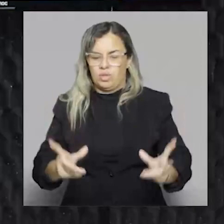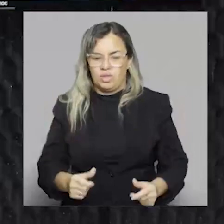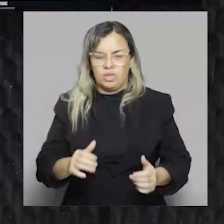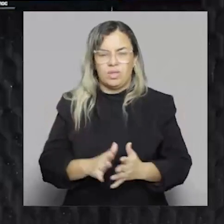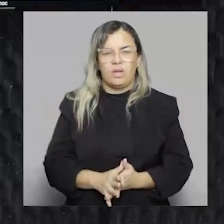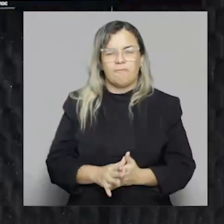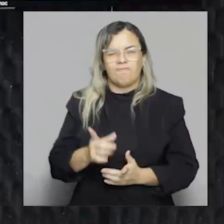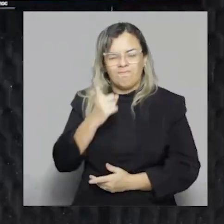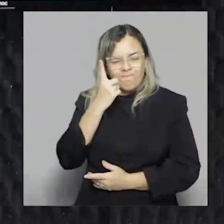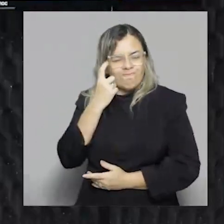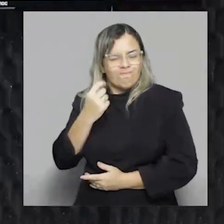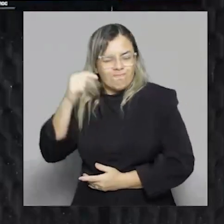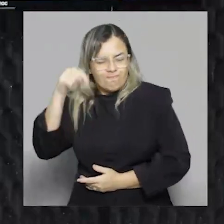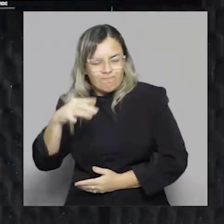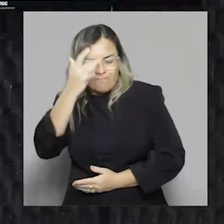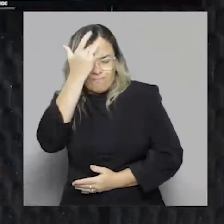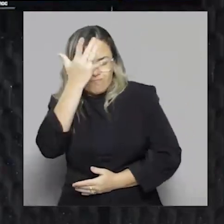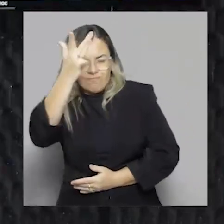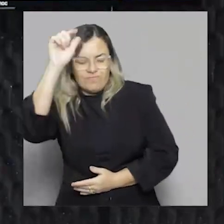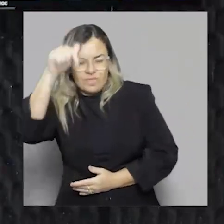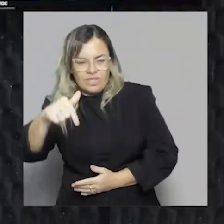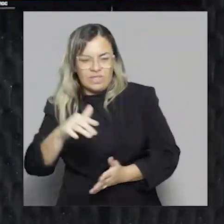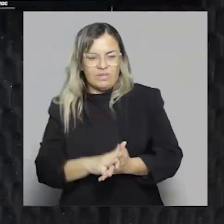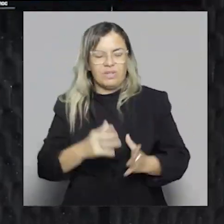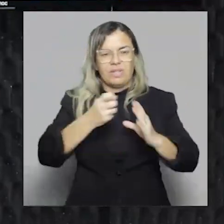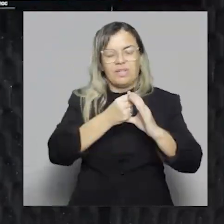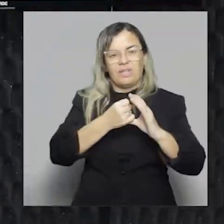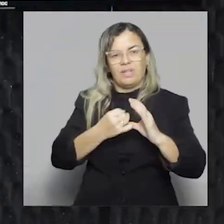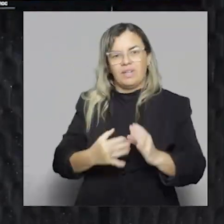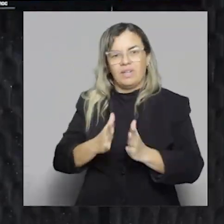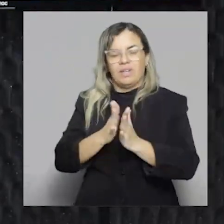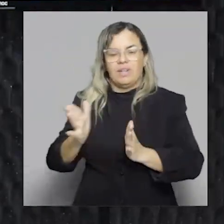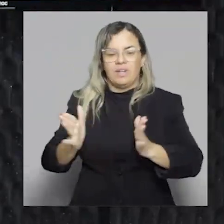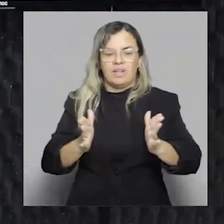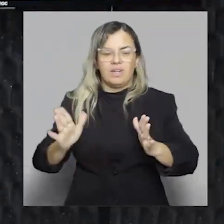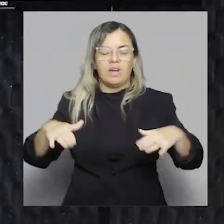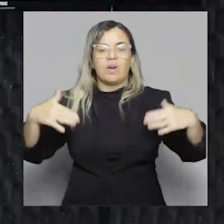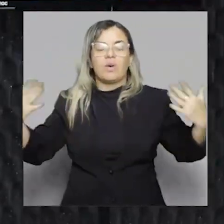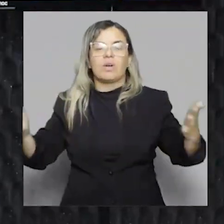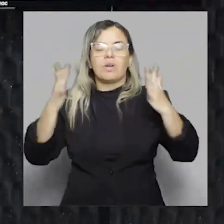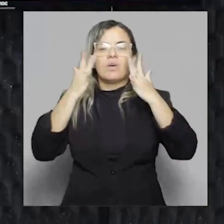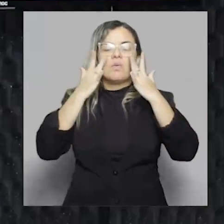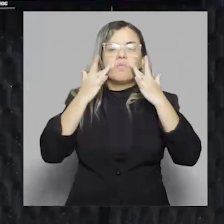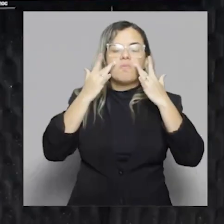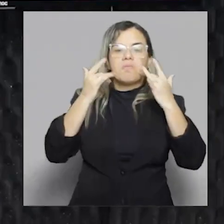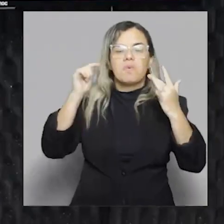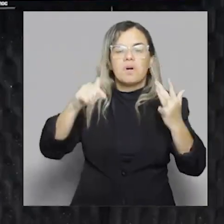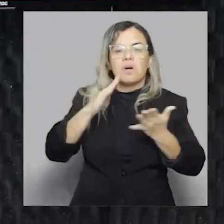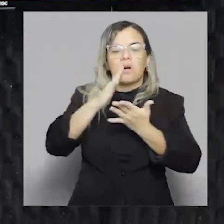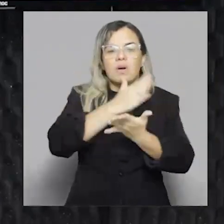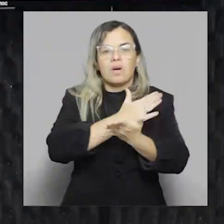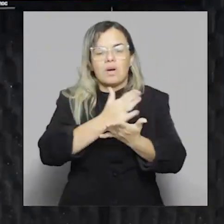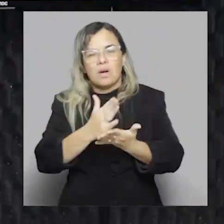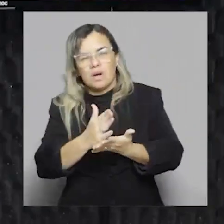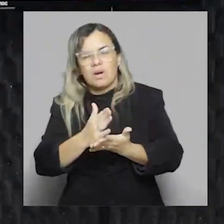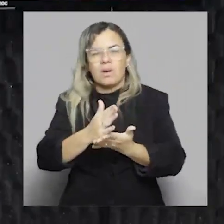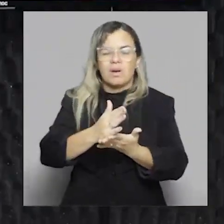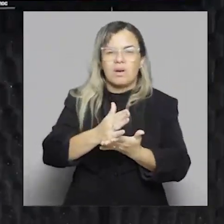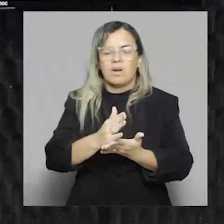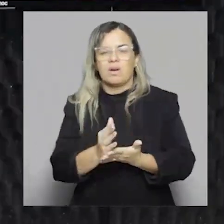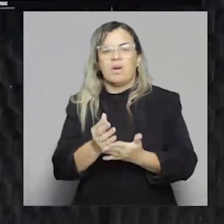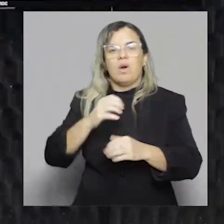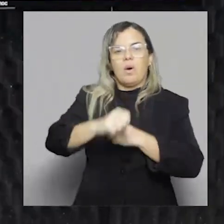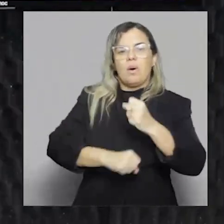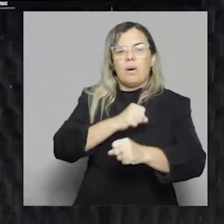posso facilitar dando um aspecto temporal. Quando é que a arte contemporânea começa? Lá pelo meados de 1950,